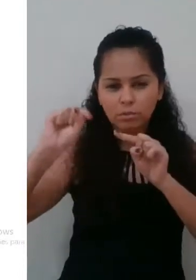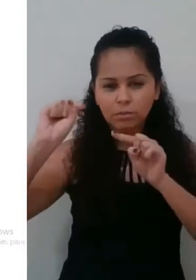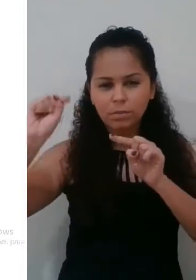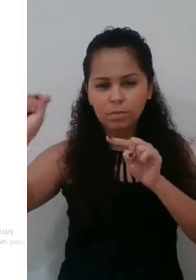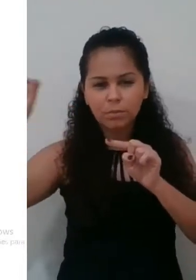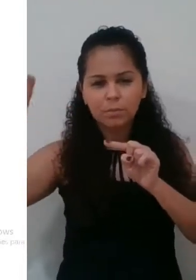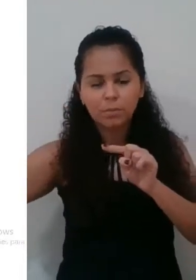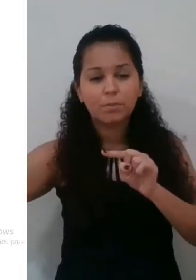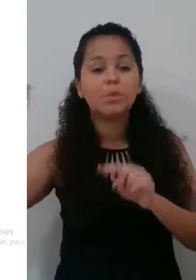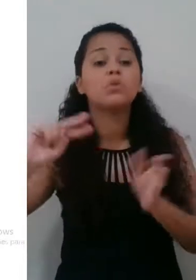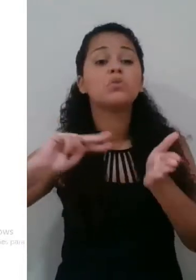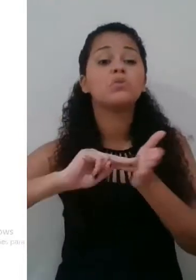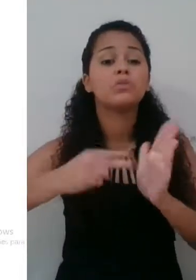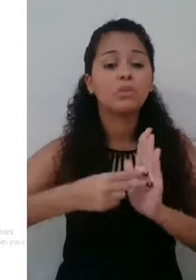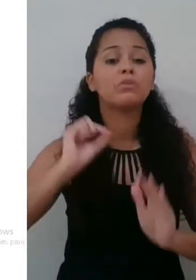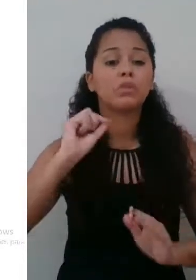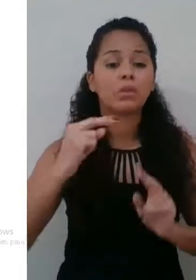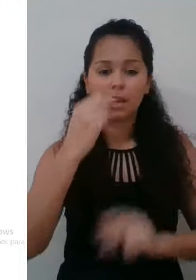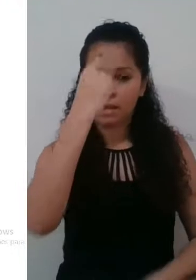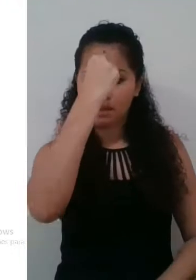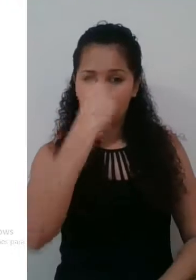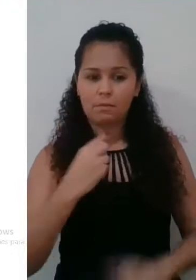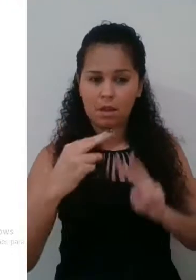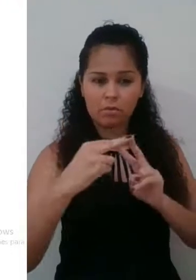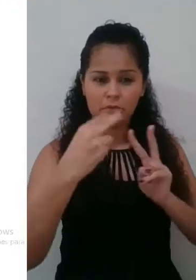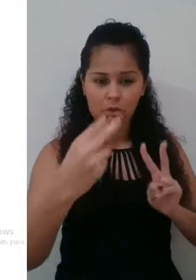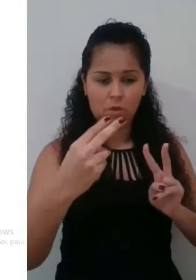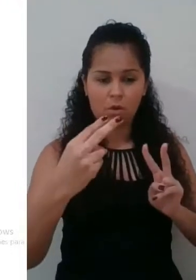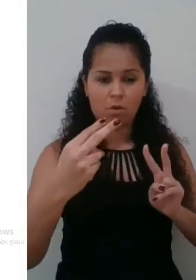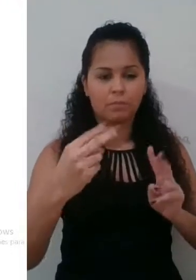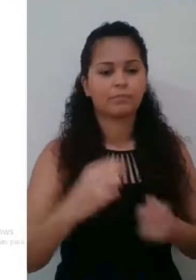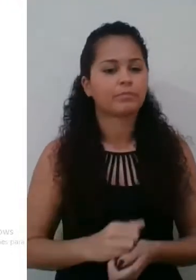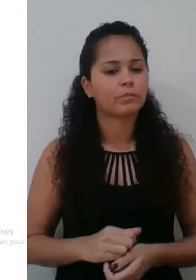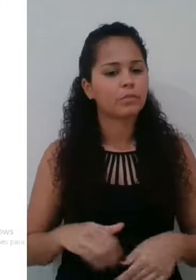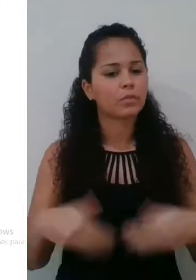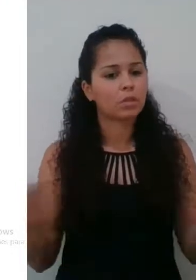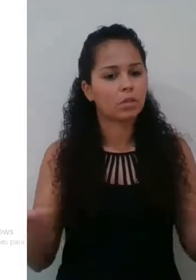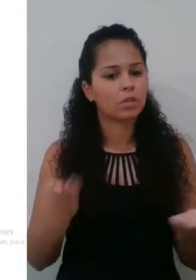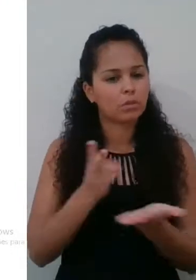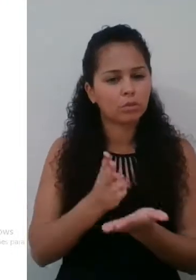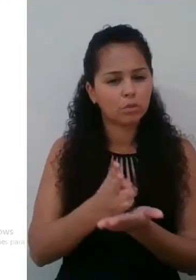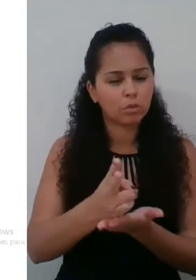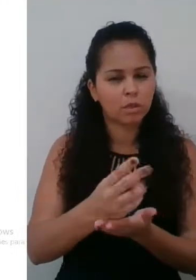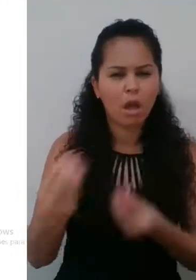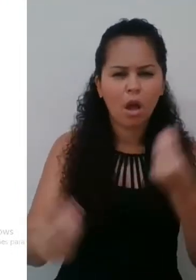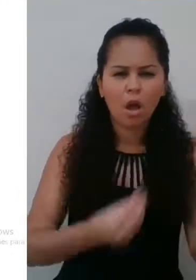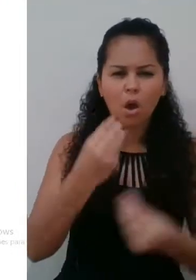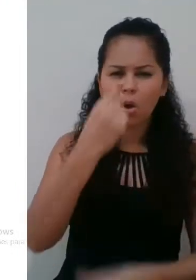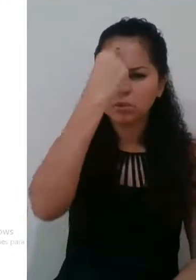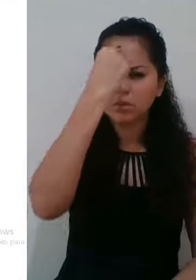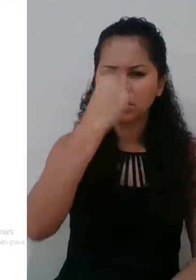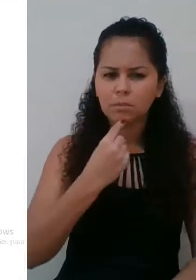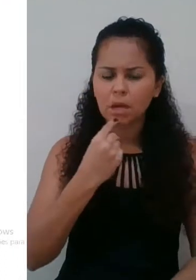uma imagem virtual. Beleza? Vamos na sequência. Formações de imagens agora em